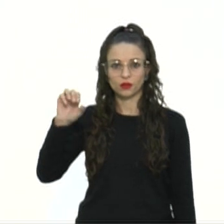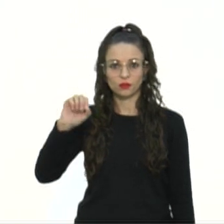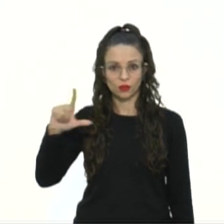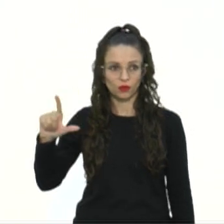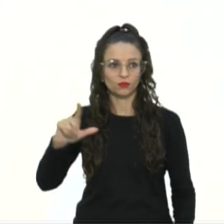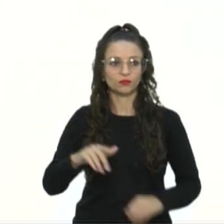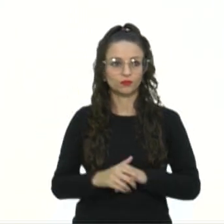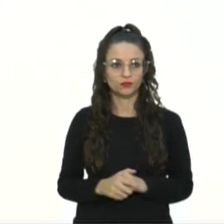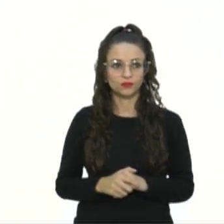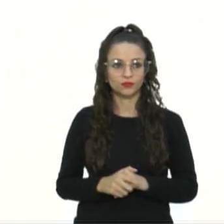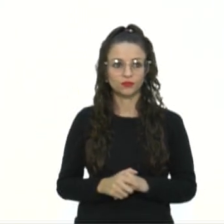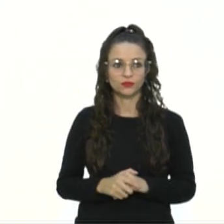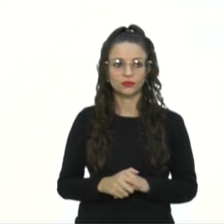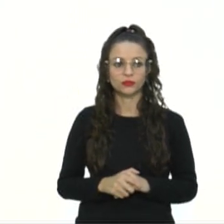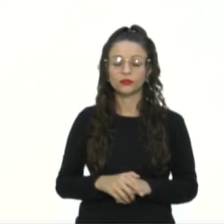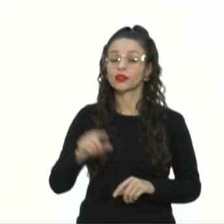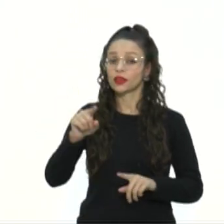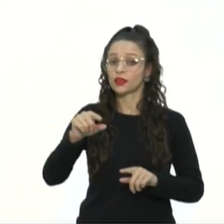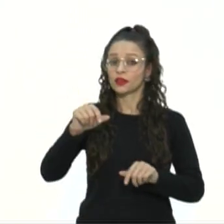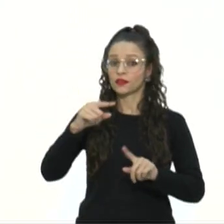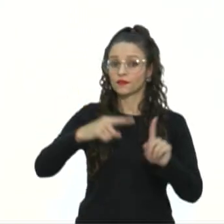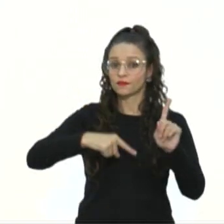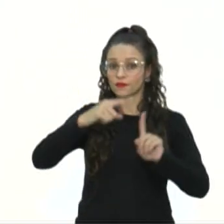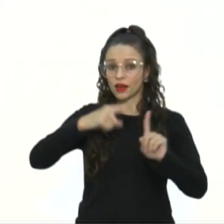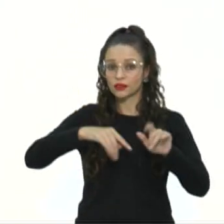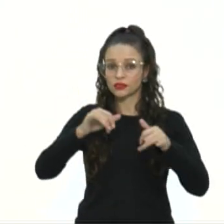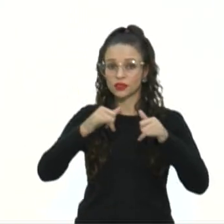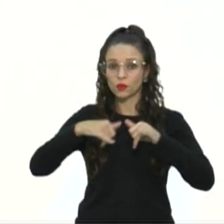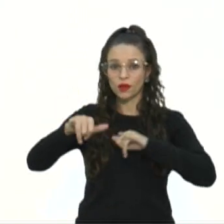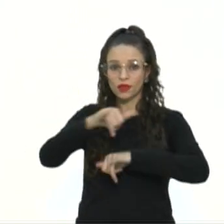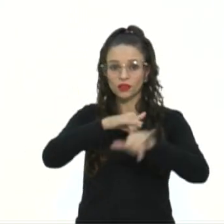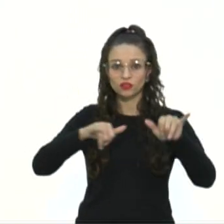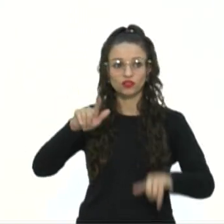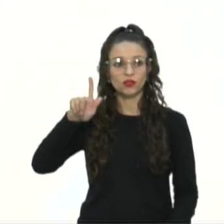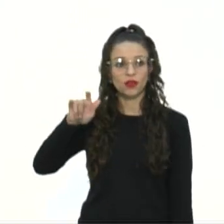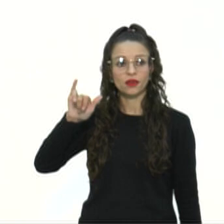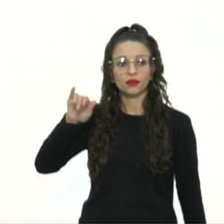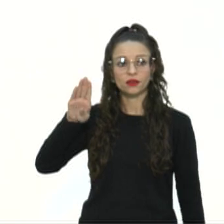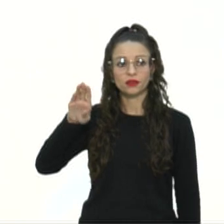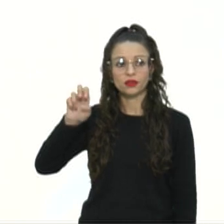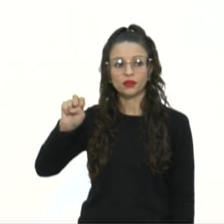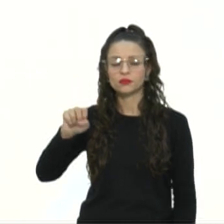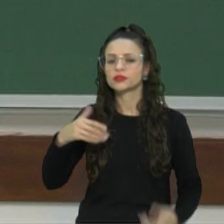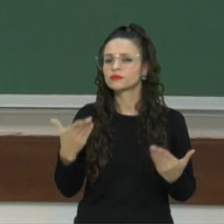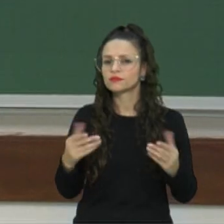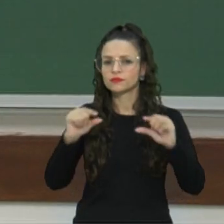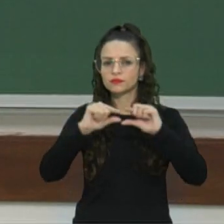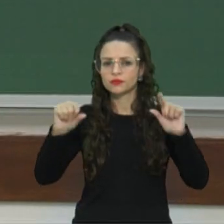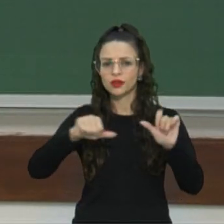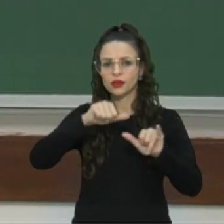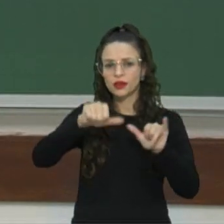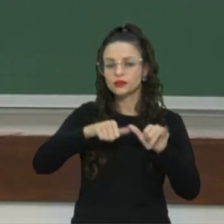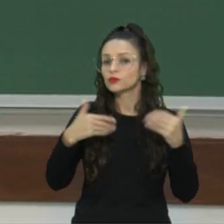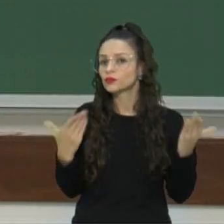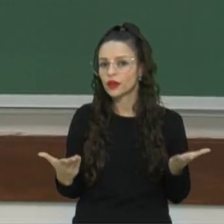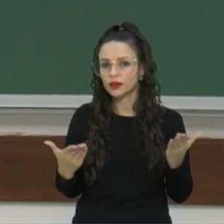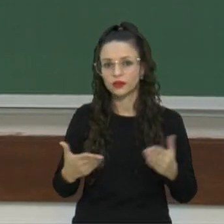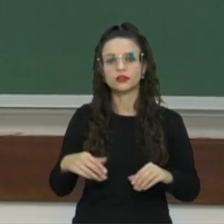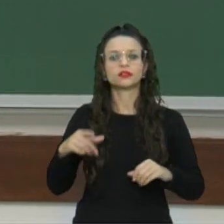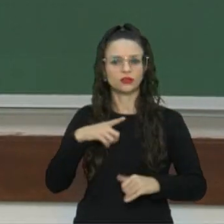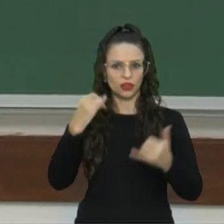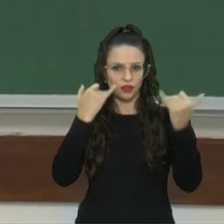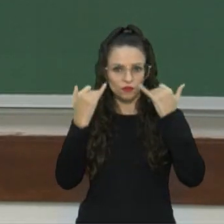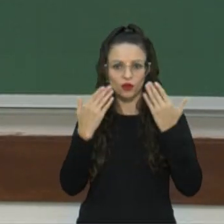por mol. A variação de energia livre de Gibbs para essa reação é: temos as informações ali no